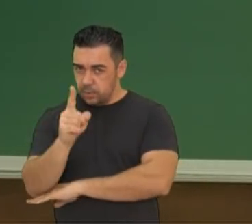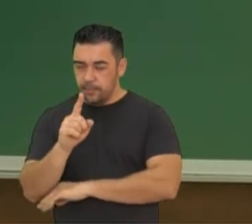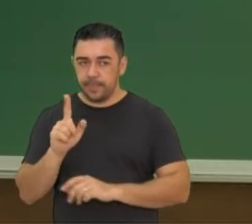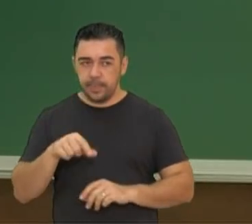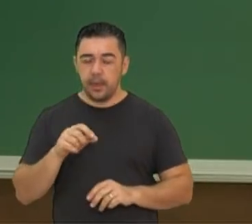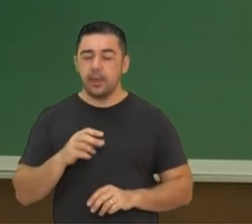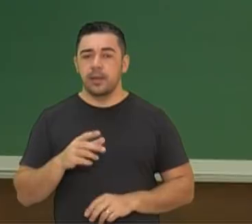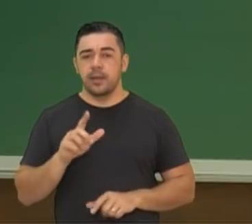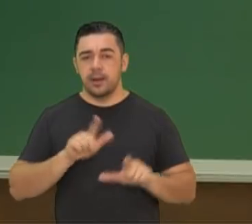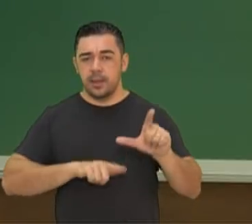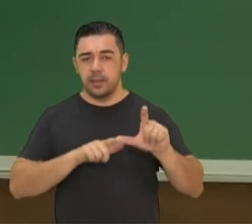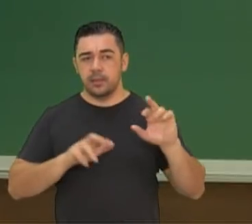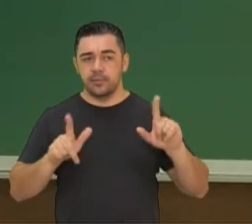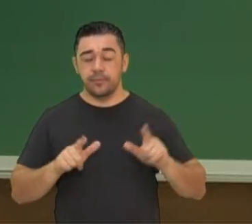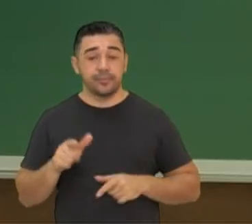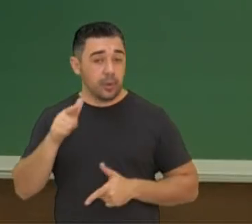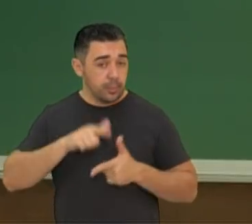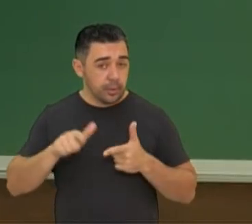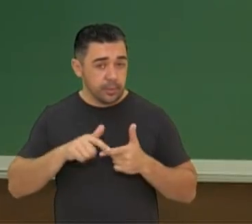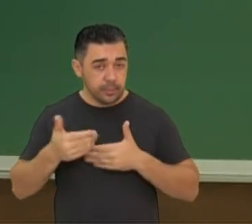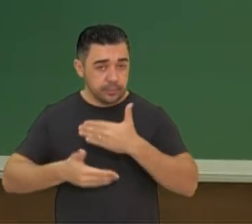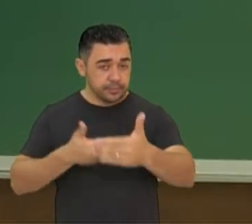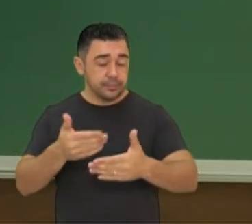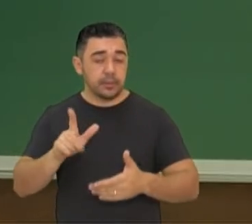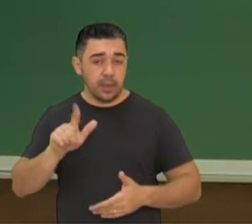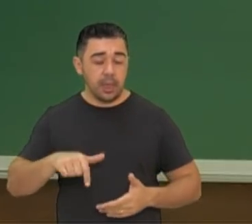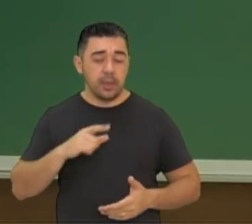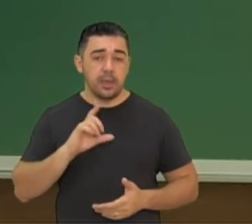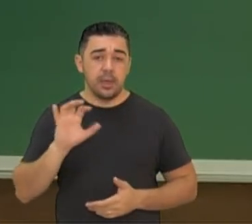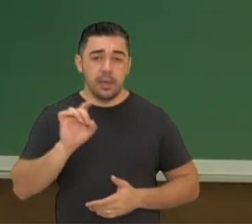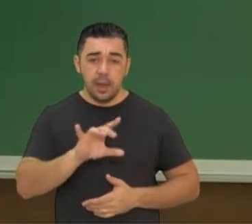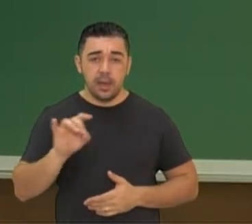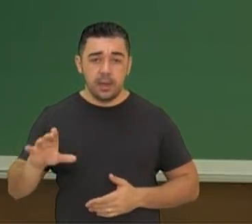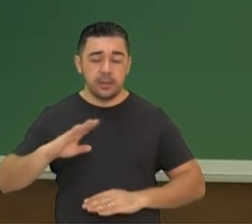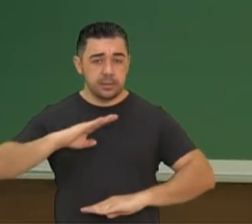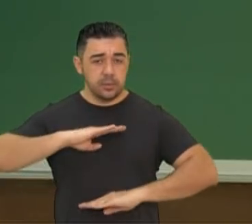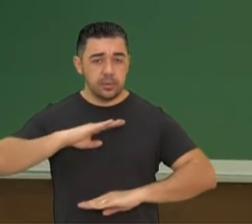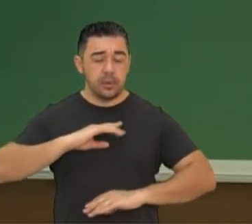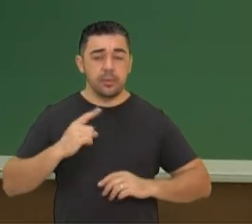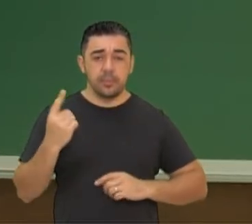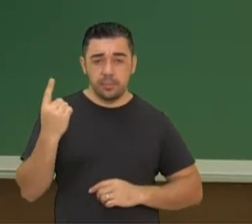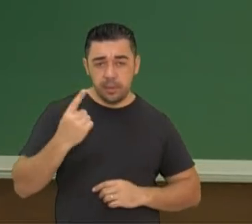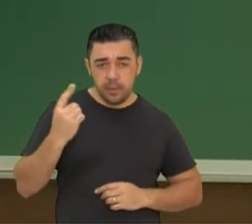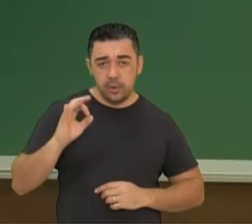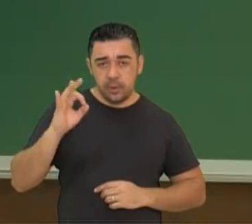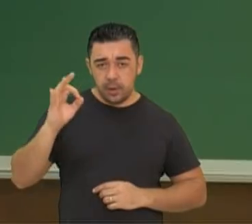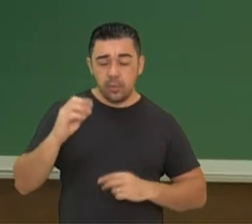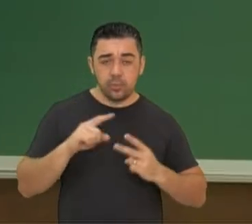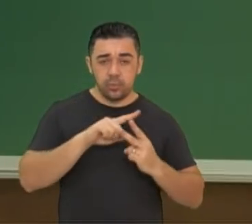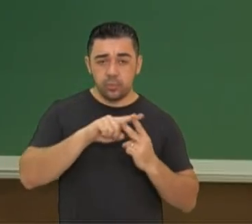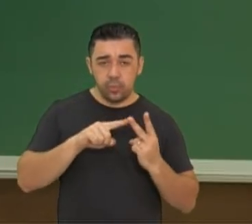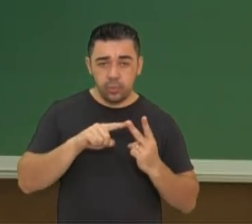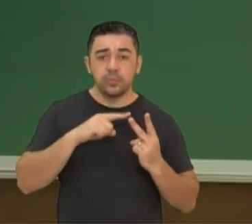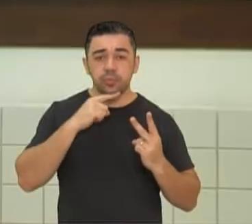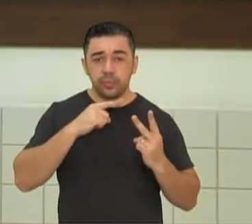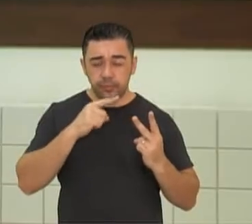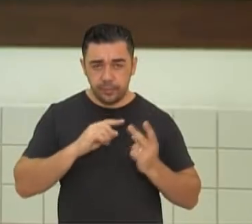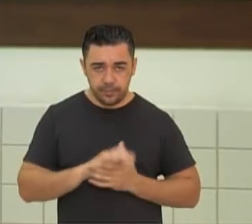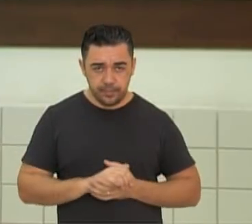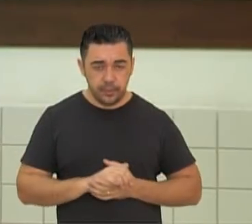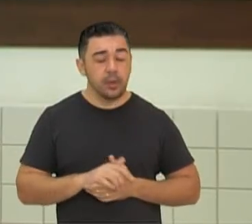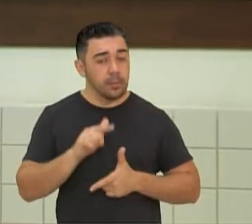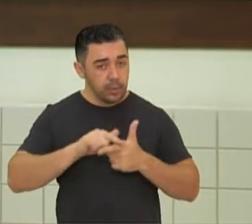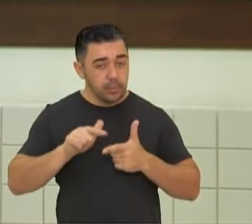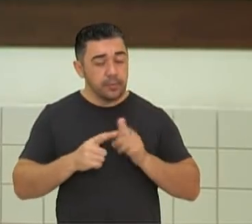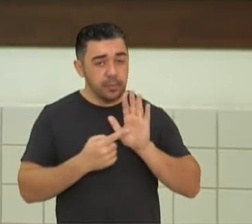Nós vamos representar nos problemas a seguir cada situação usando a equação do primeiro grau com duas incógnitas. Então, eu vou colocar algumas situações de problema